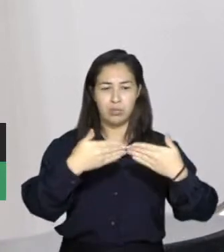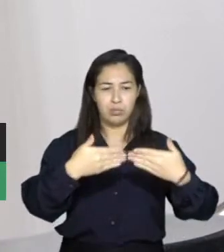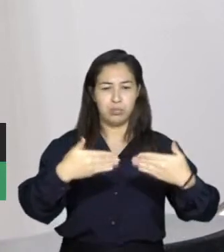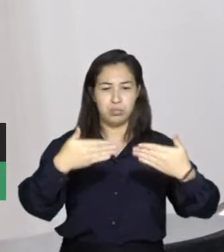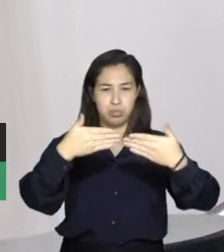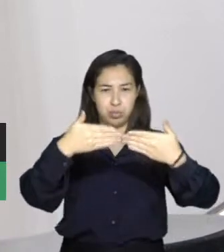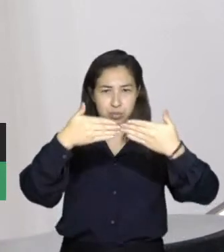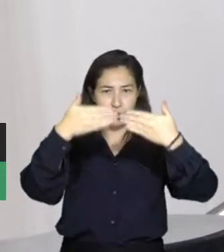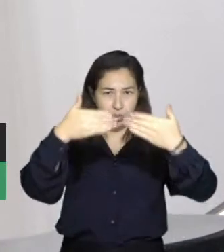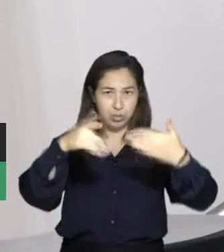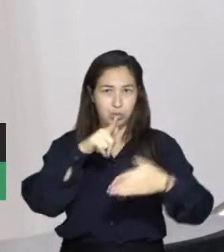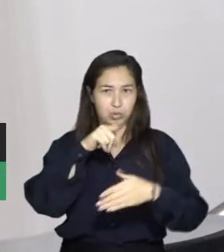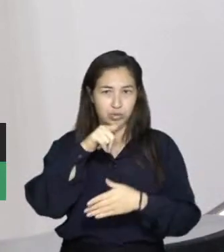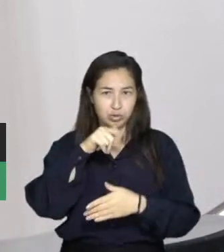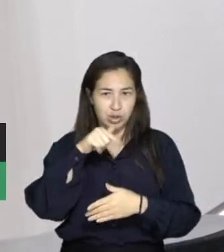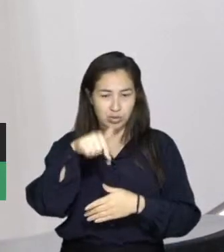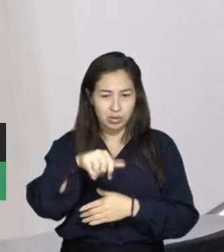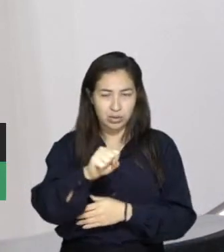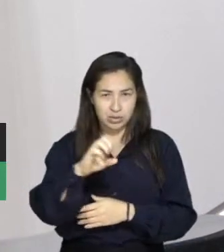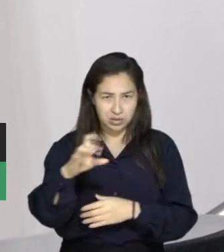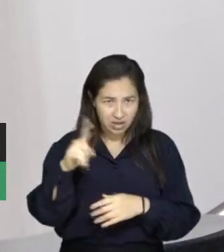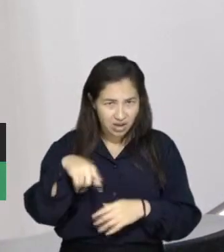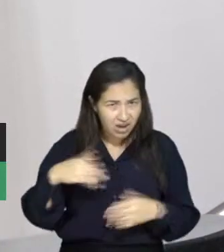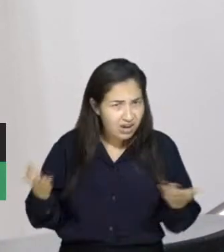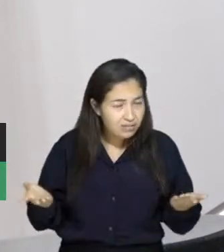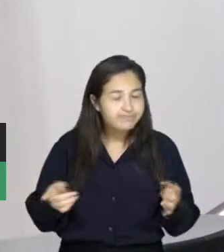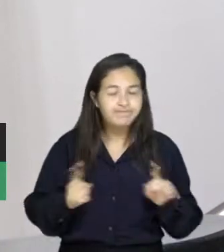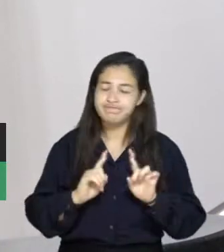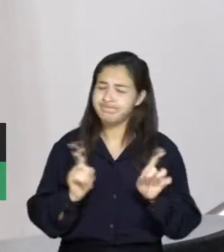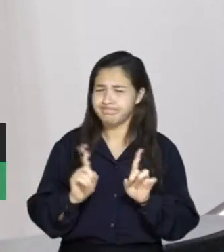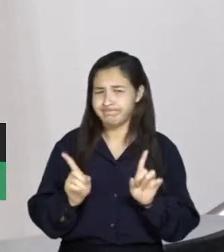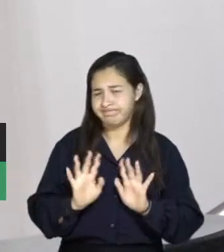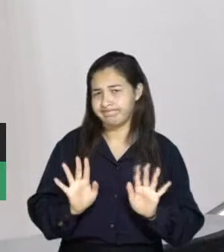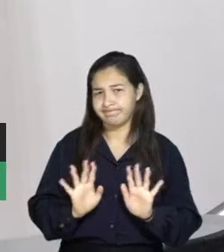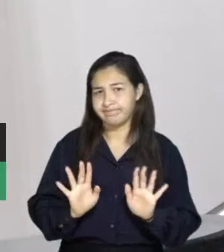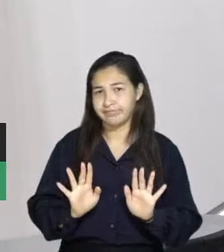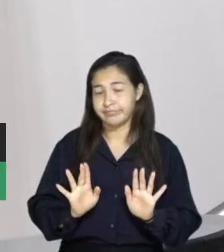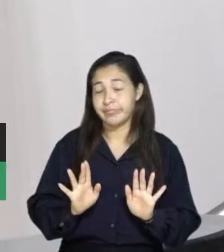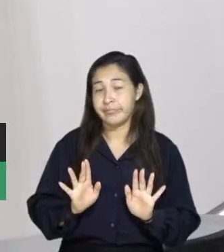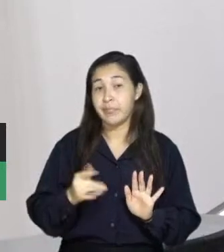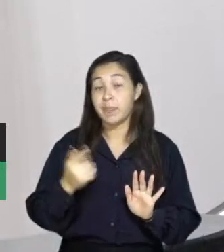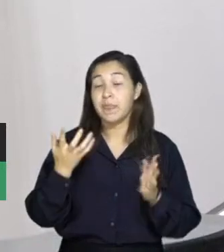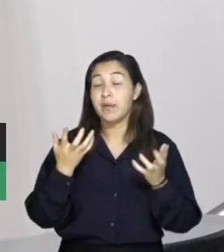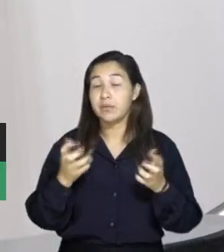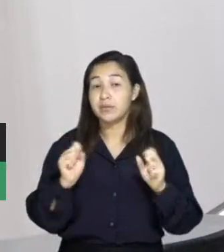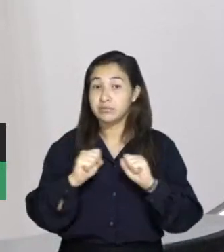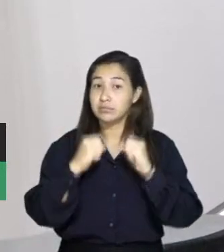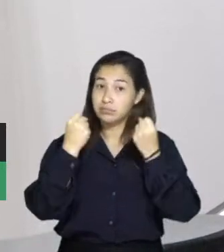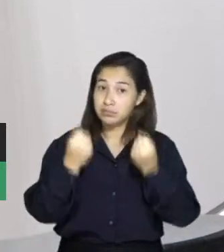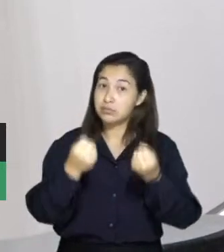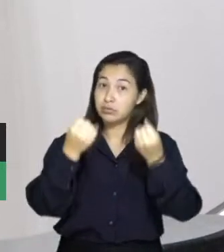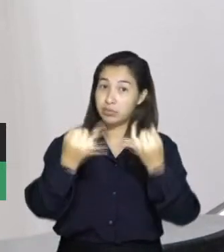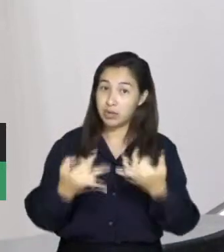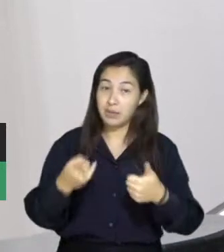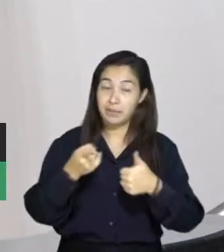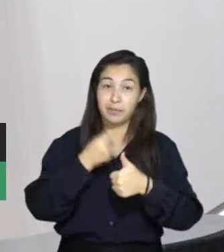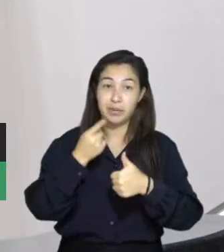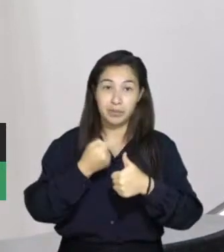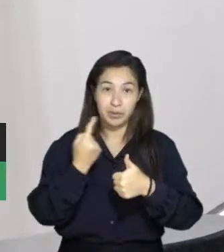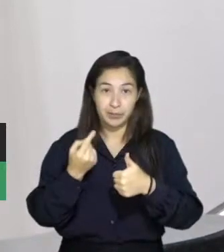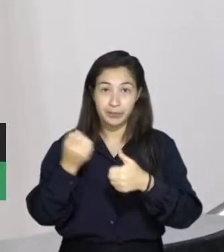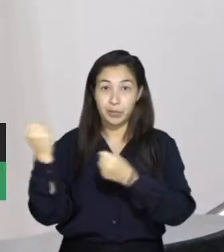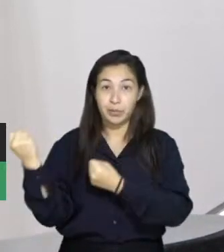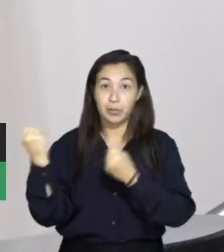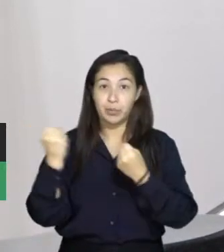Catarina? Não, não é disso que nós estamos falando. O que nós estamos defendendo é, primeiro, que o poder